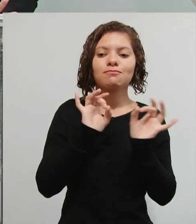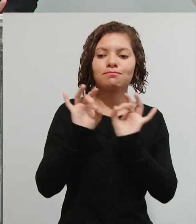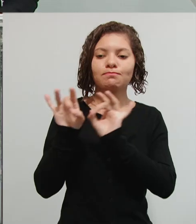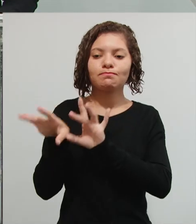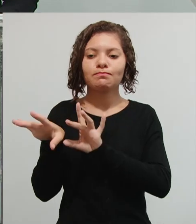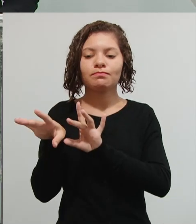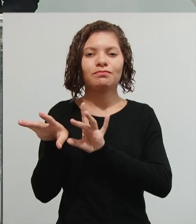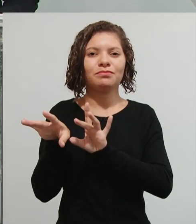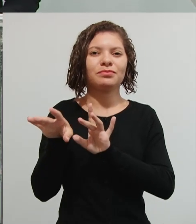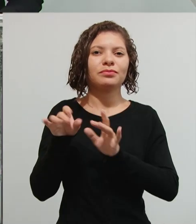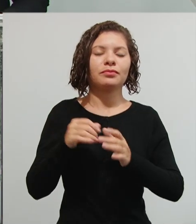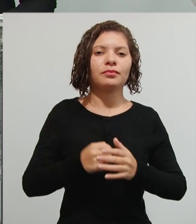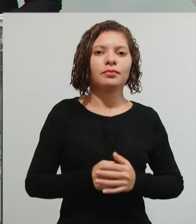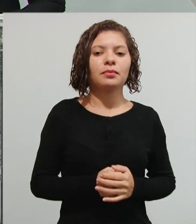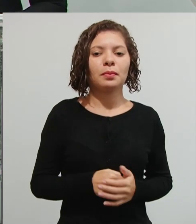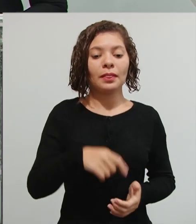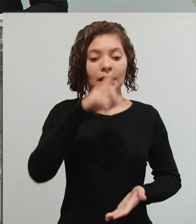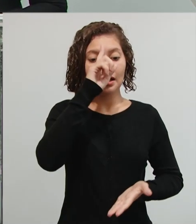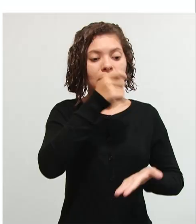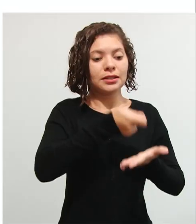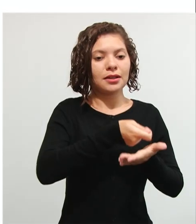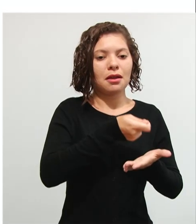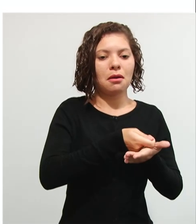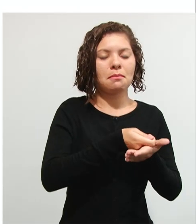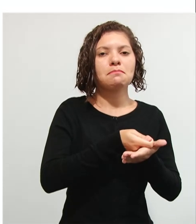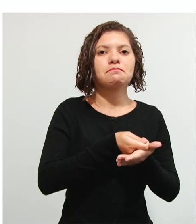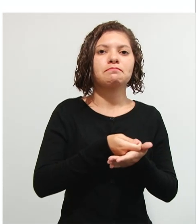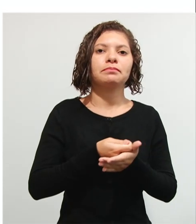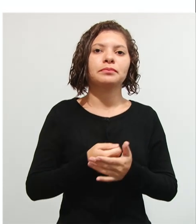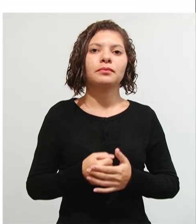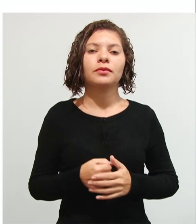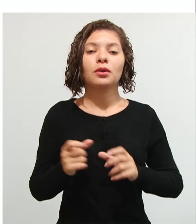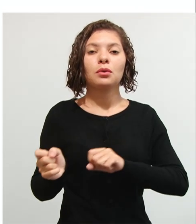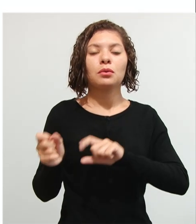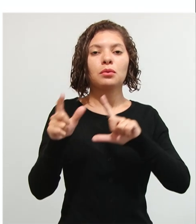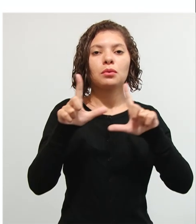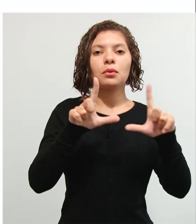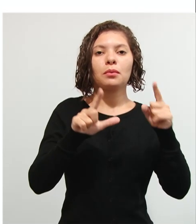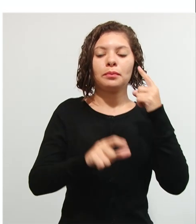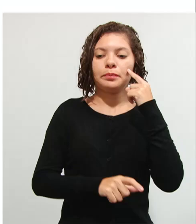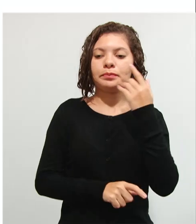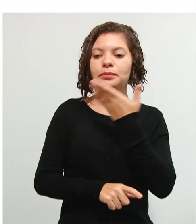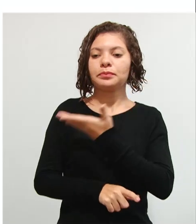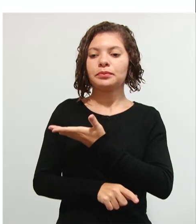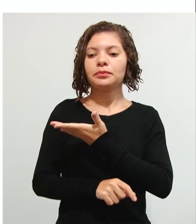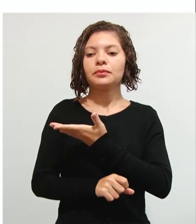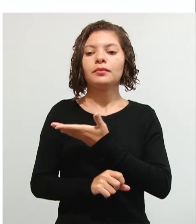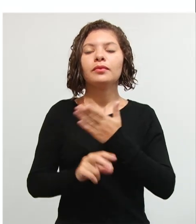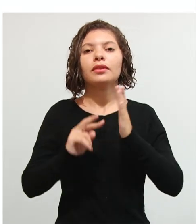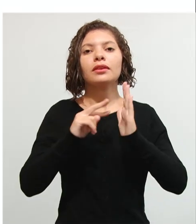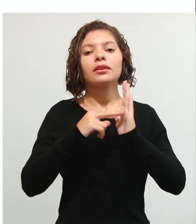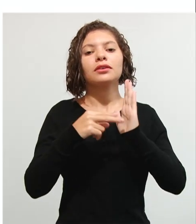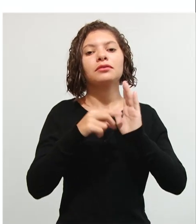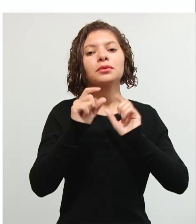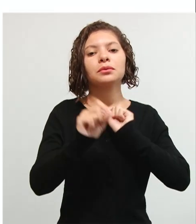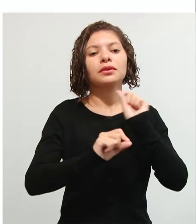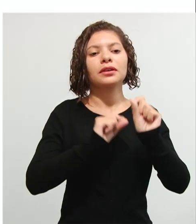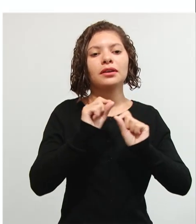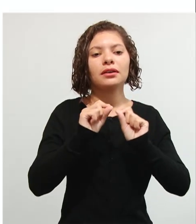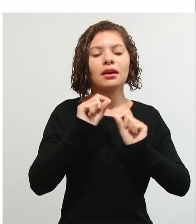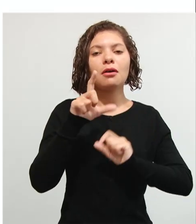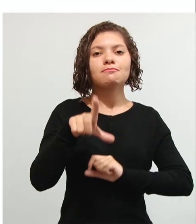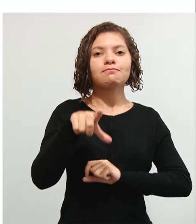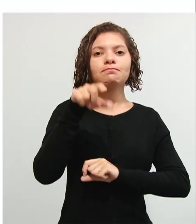as outras opções. Como a gente vê ali no slide, a gente fala que alguns trade-off nada mais é do que enfrentar uma